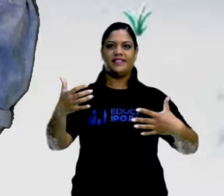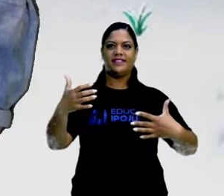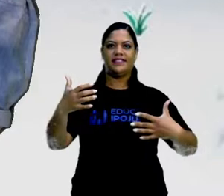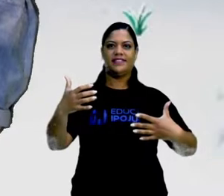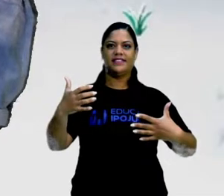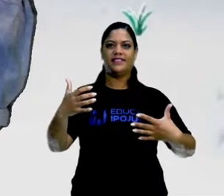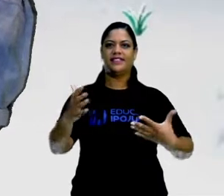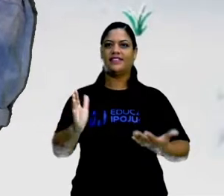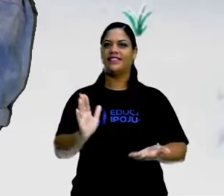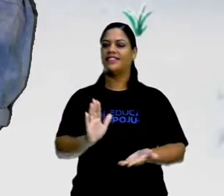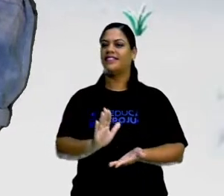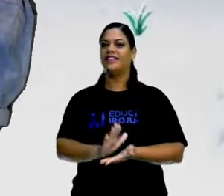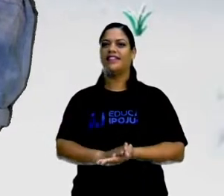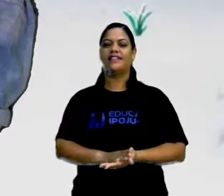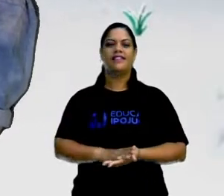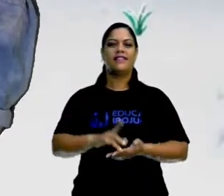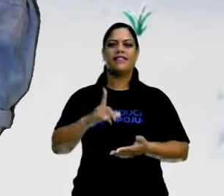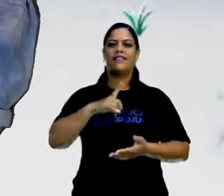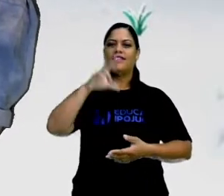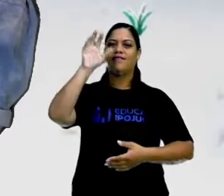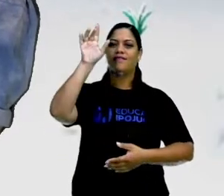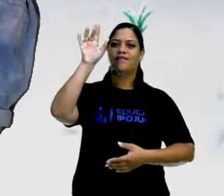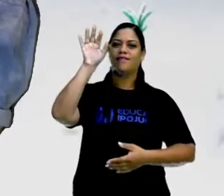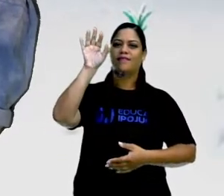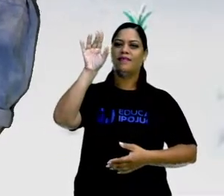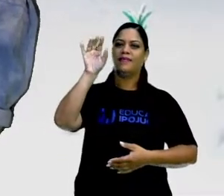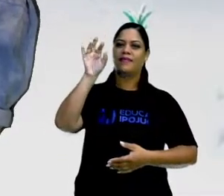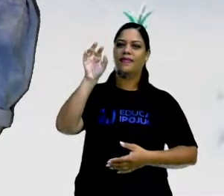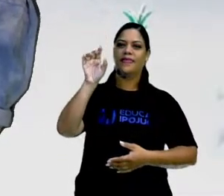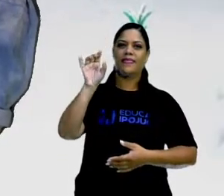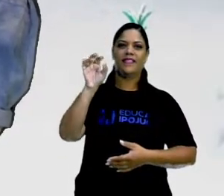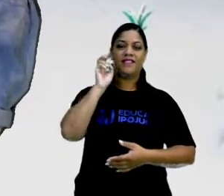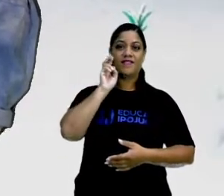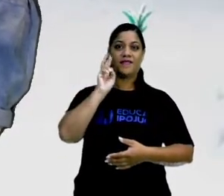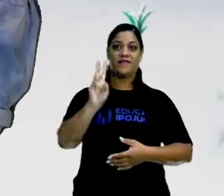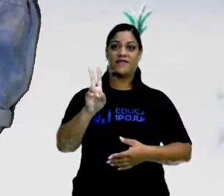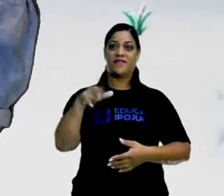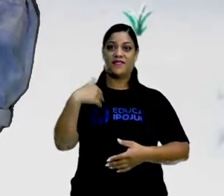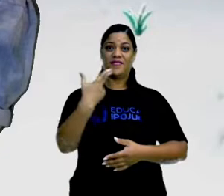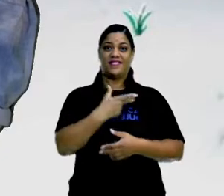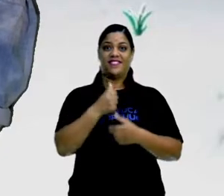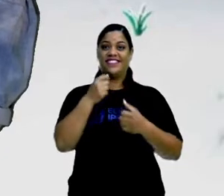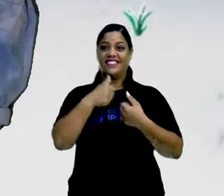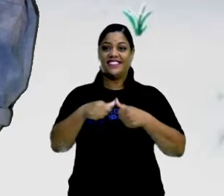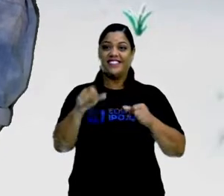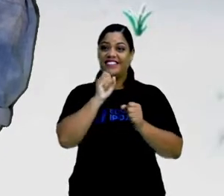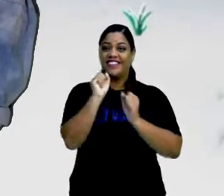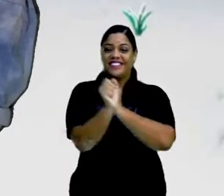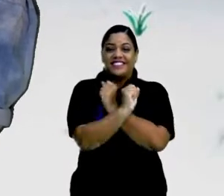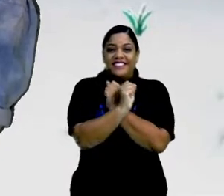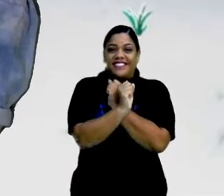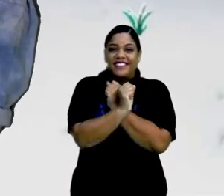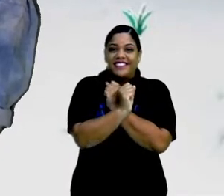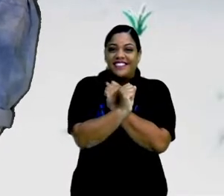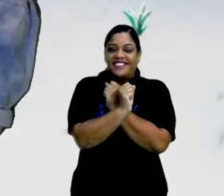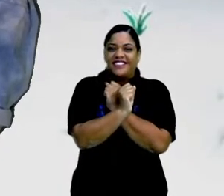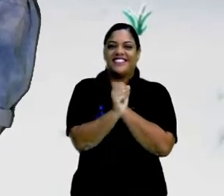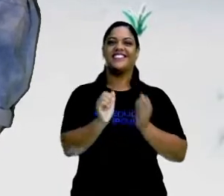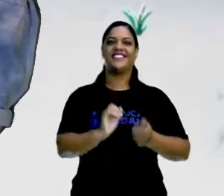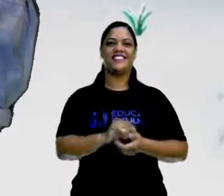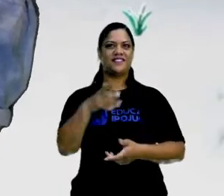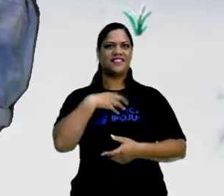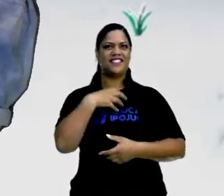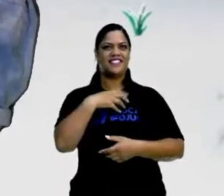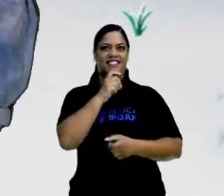que era muita neve. Olha que legal. Vocês estão vendo? Olha, tia Lê, tá vindo tudo neve, leiturinha. Tu